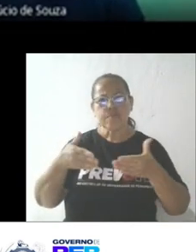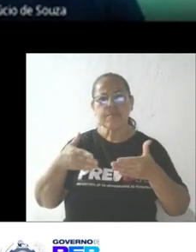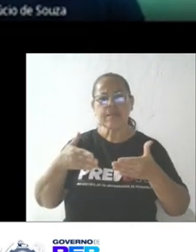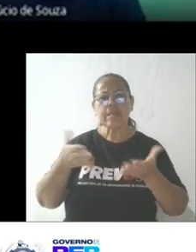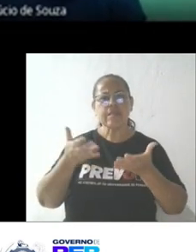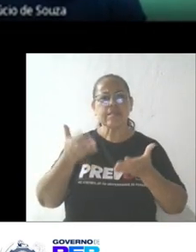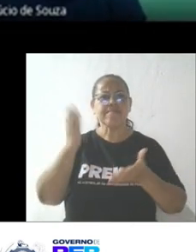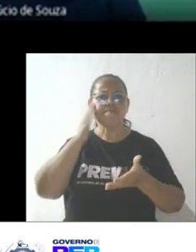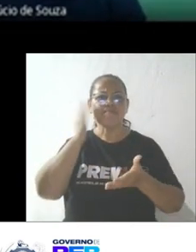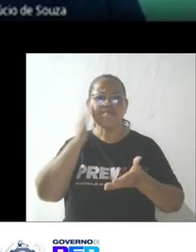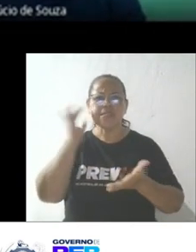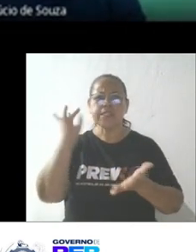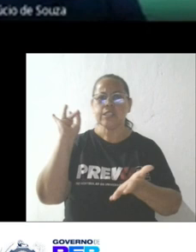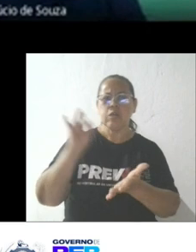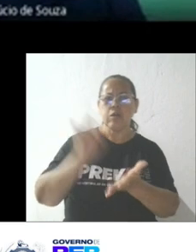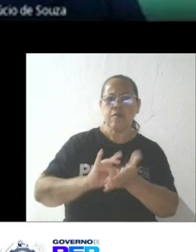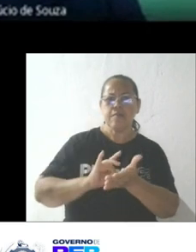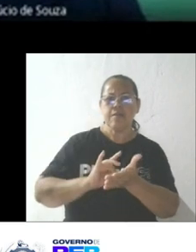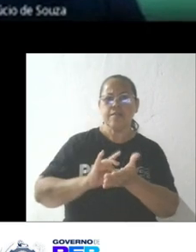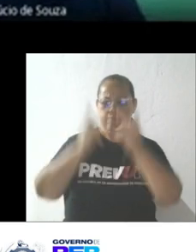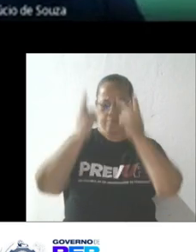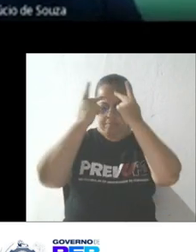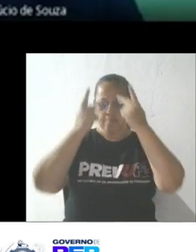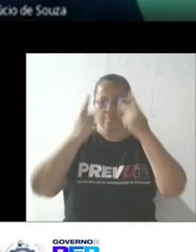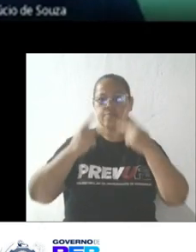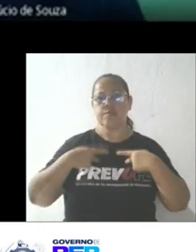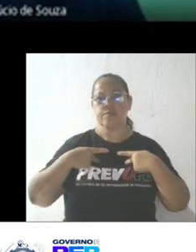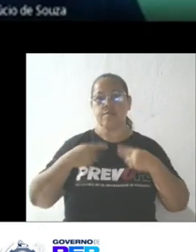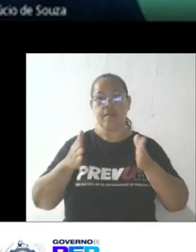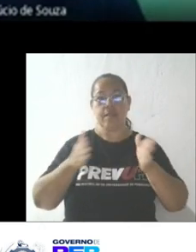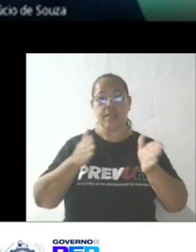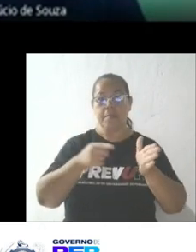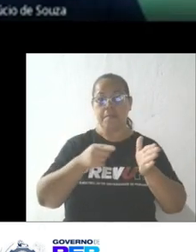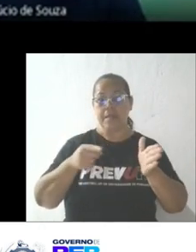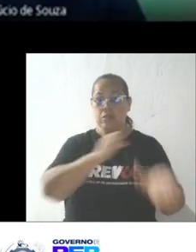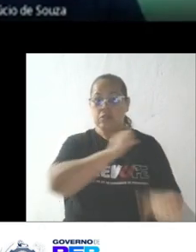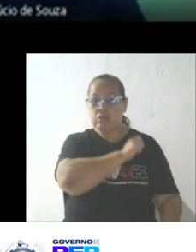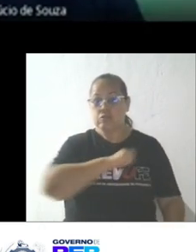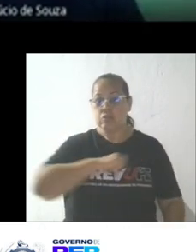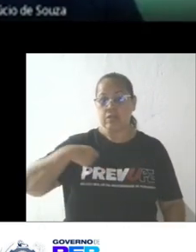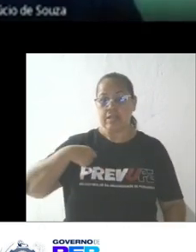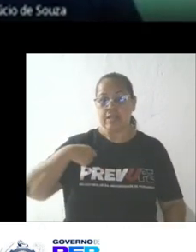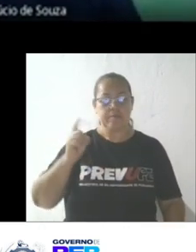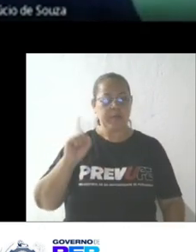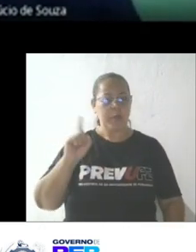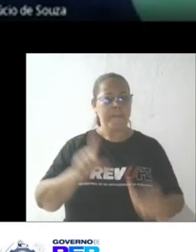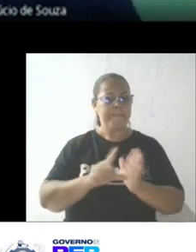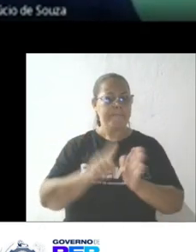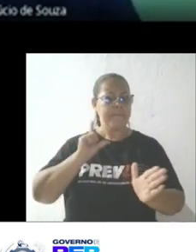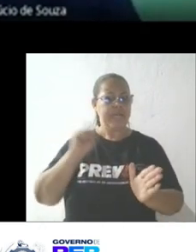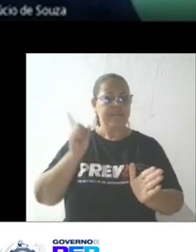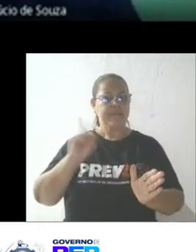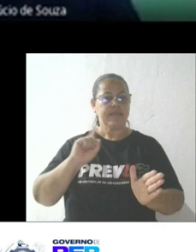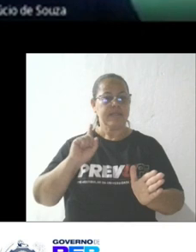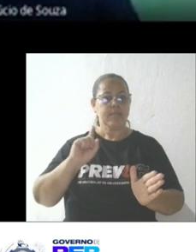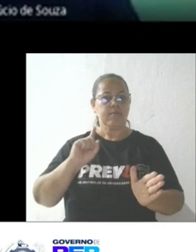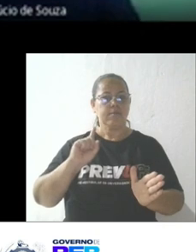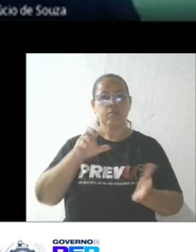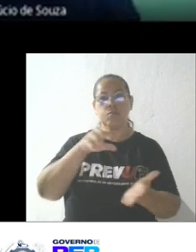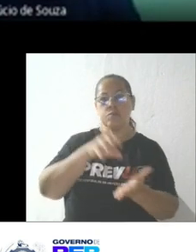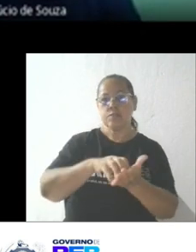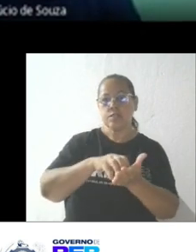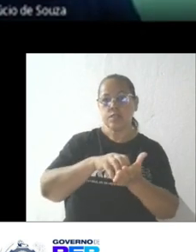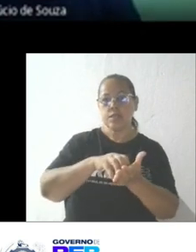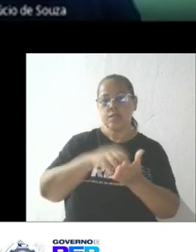humana e foi no período socrático não no período pré-socrático que o centro cultural se desloca das